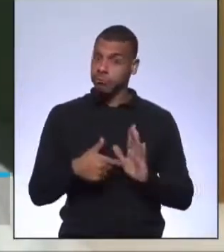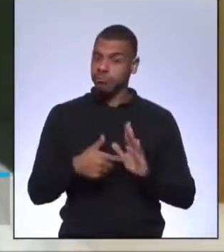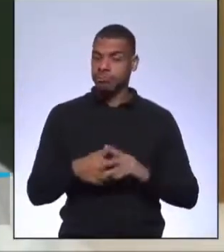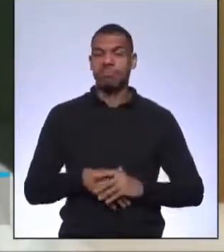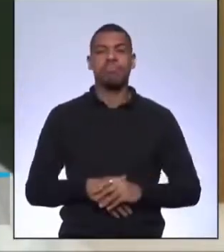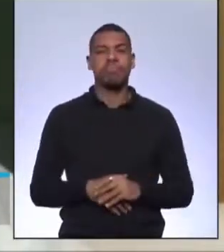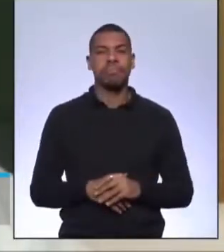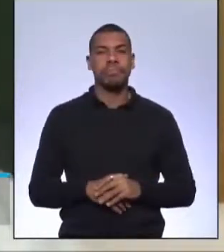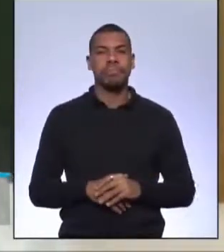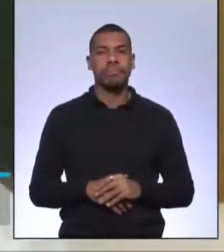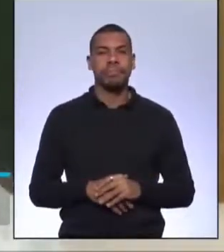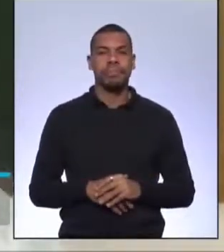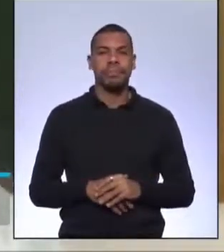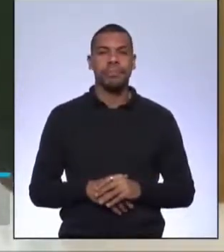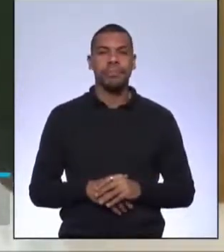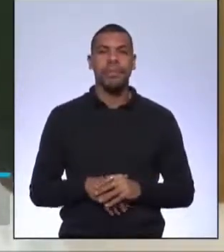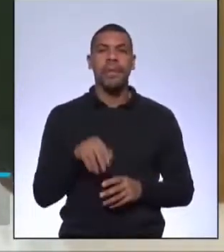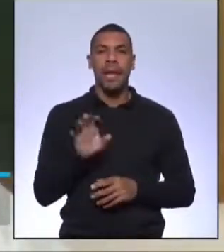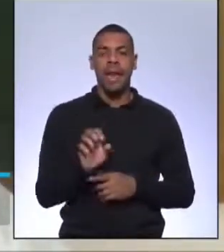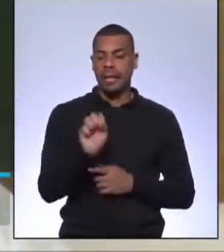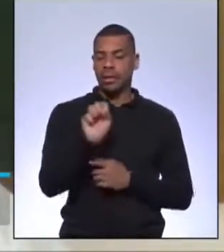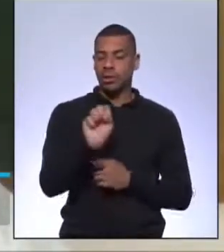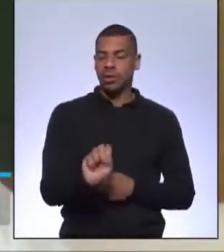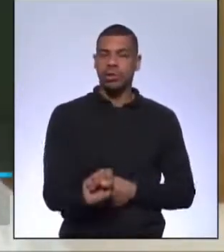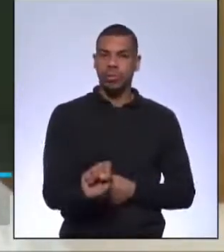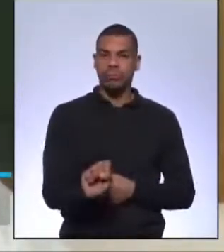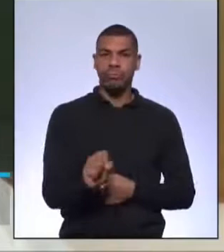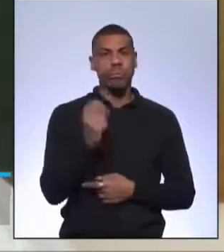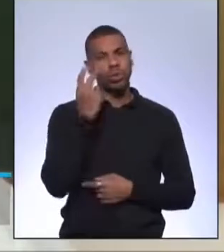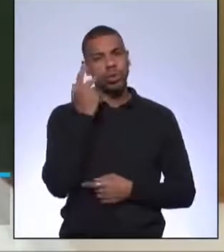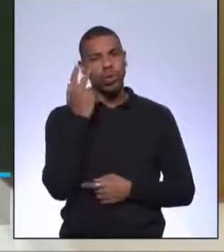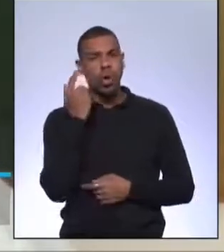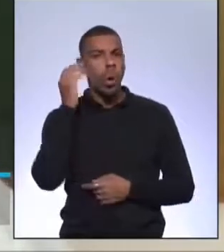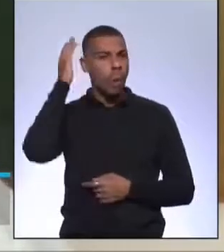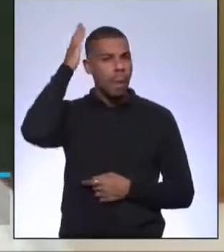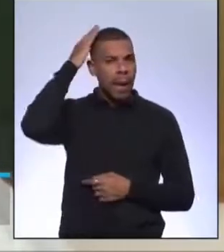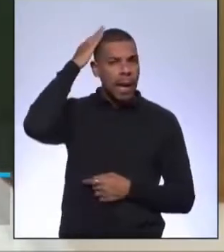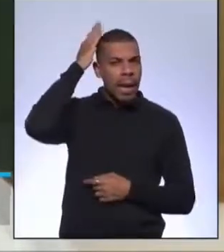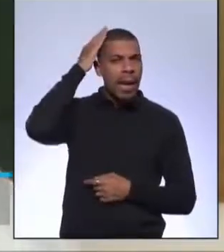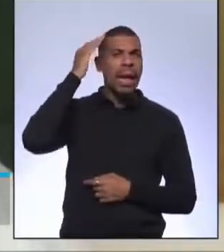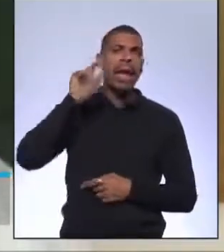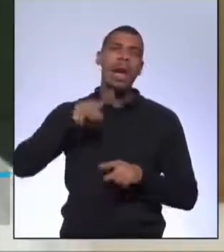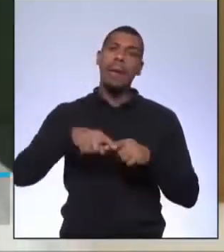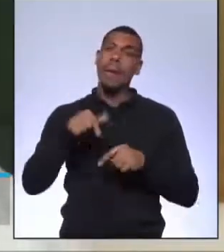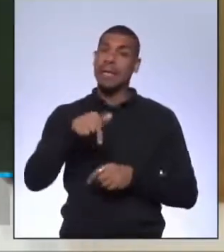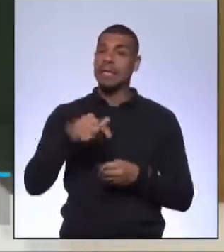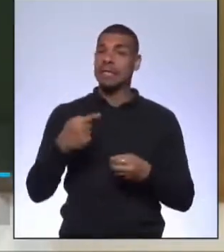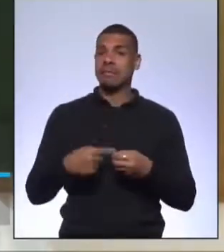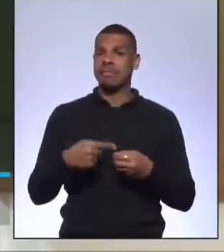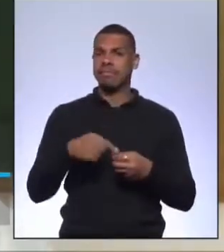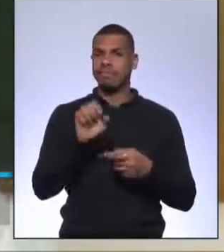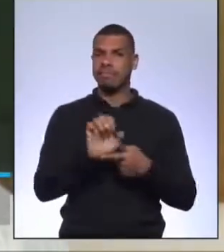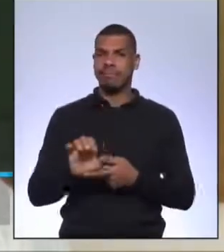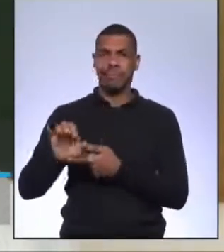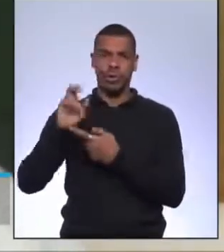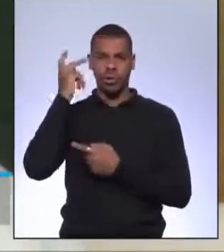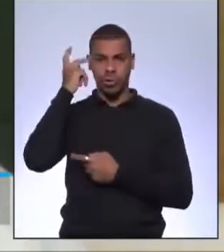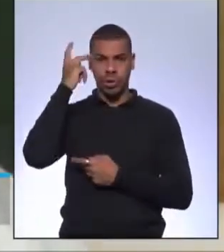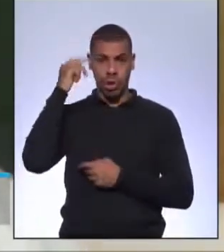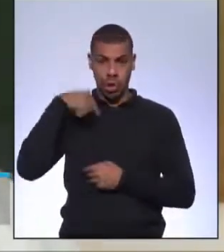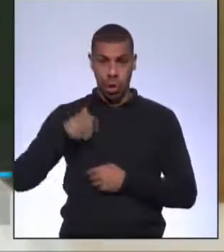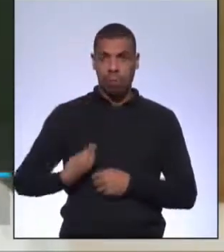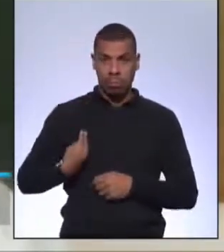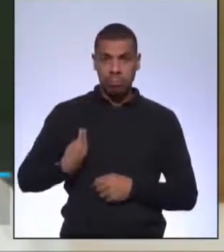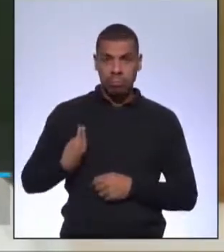esse comentário, tá? Então lá no sul é mais comum, no Paraná, tal. Mas aqui em São Paulo a gente encontra. Eu mesmo estou na cidade de São